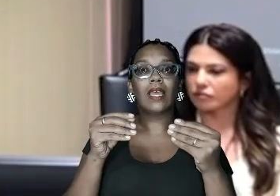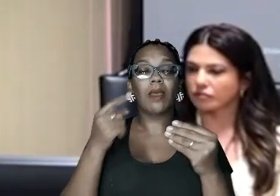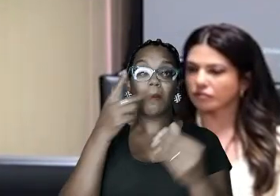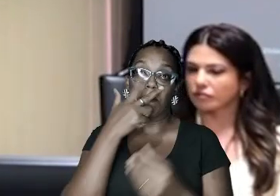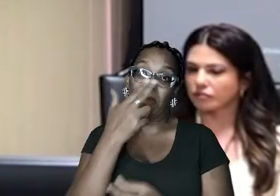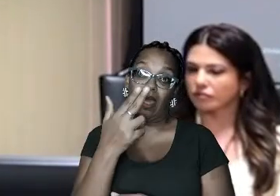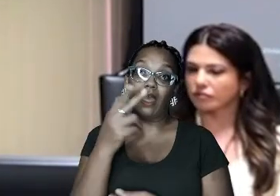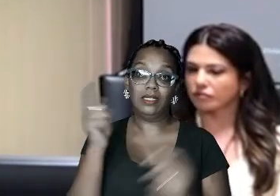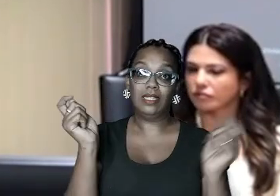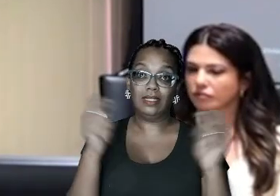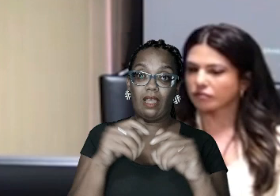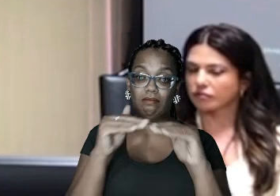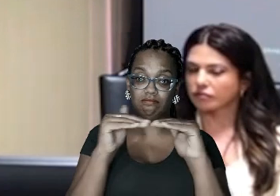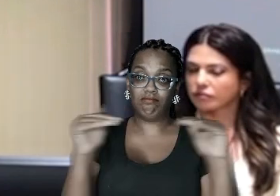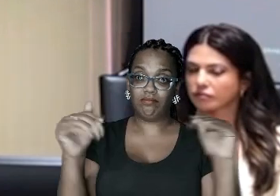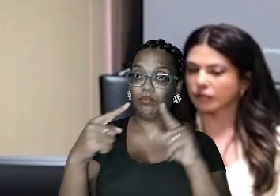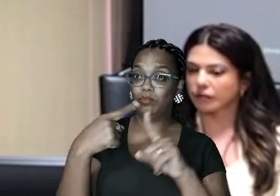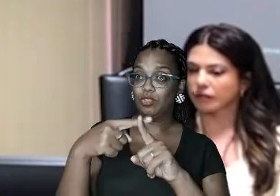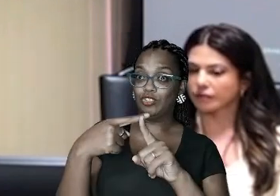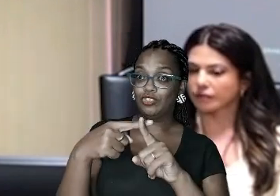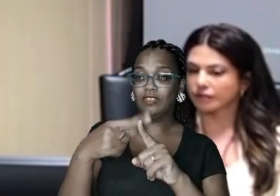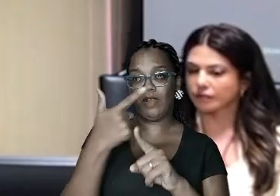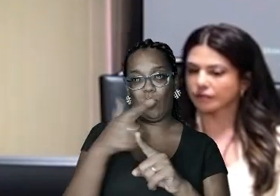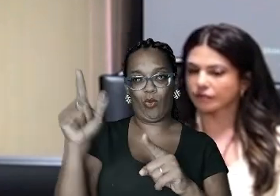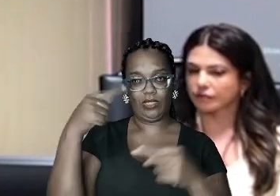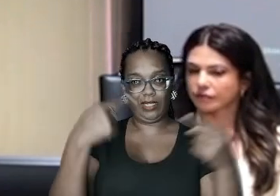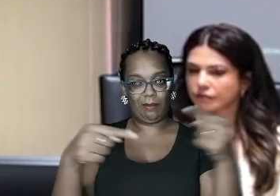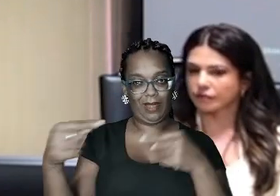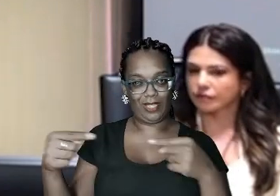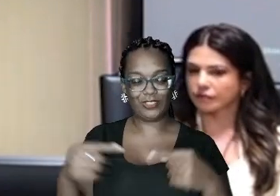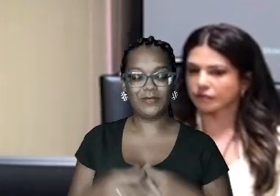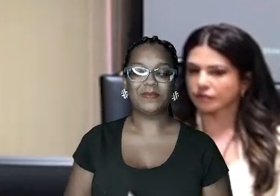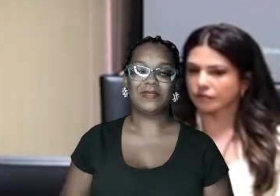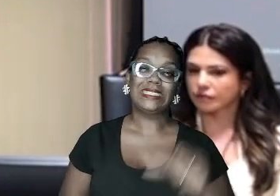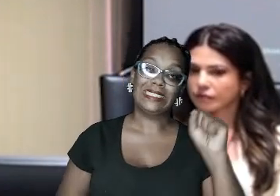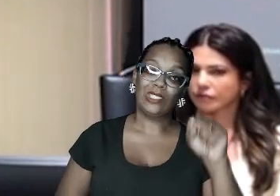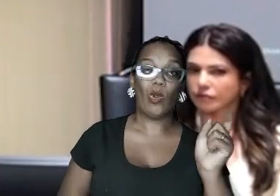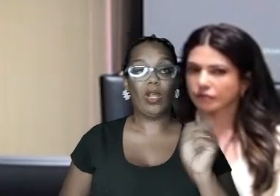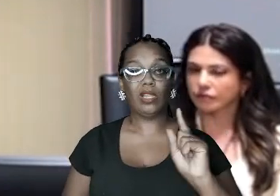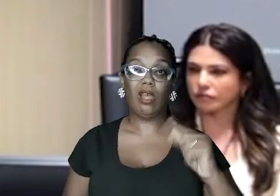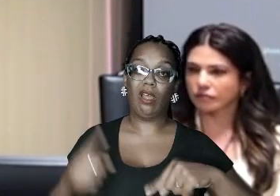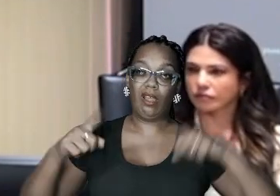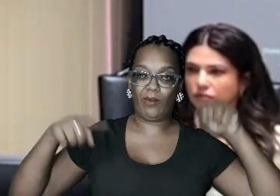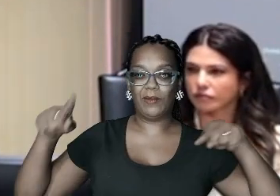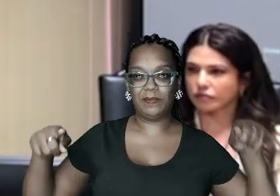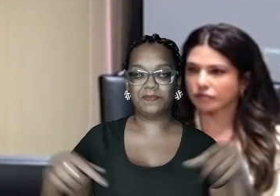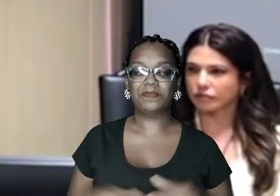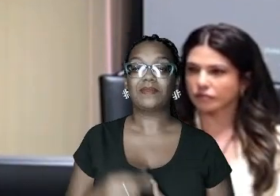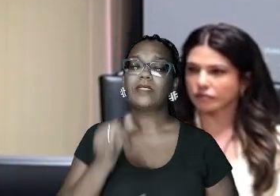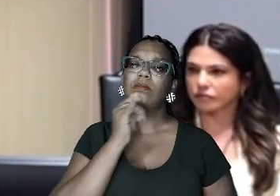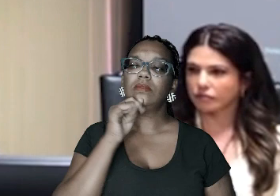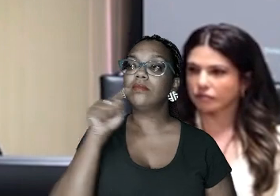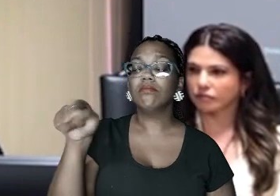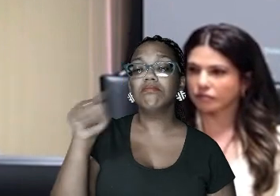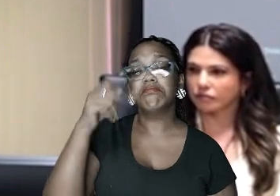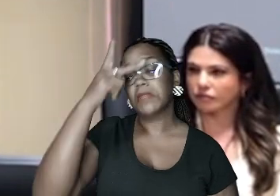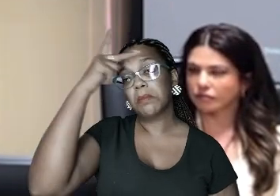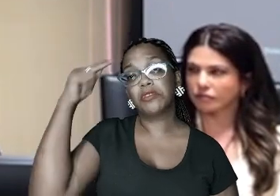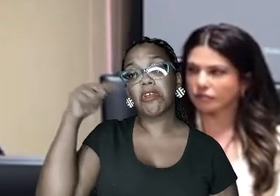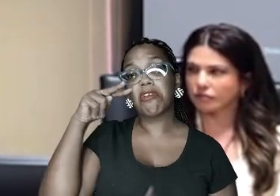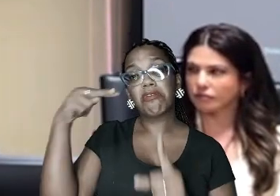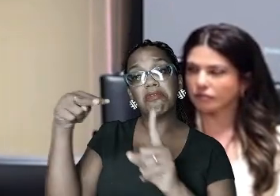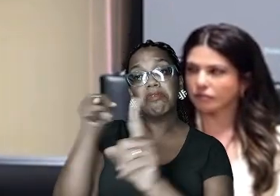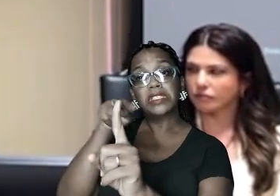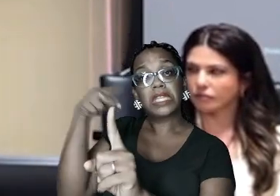seio da companhia é achando que aquilo inclusive em termos de alinhamento é positivo aí é um outro debate Esse é ou não antes disso mas